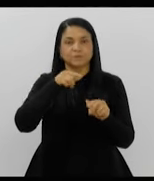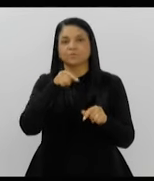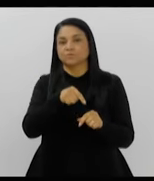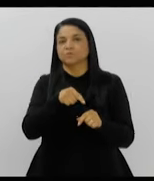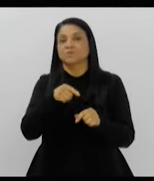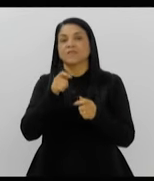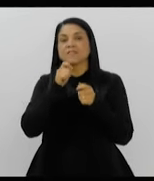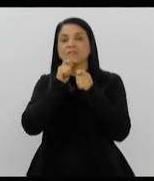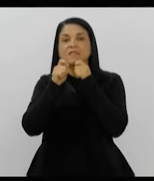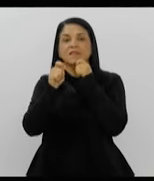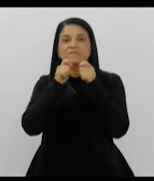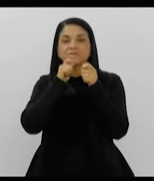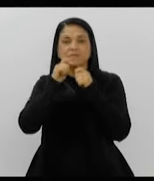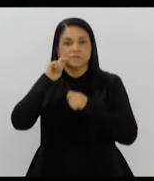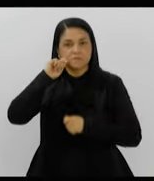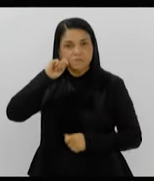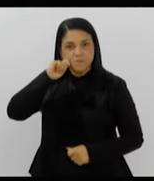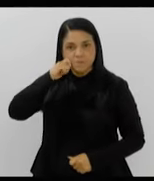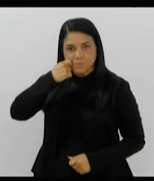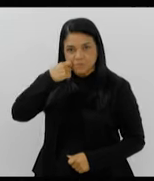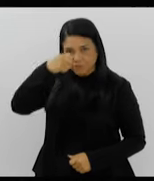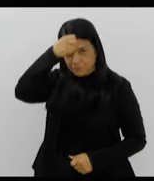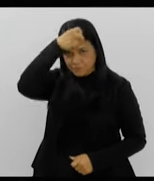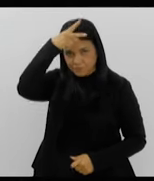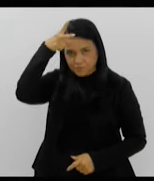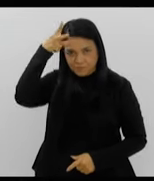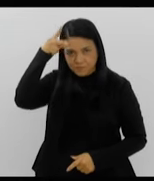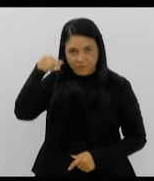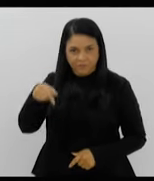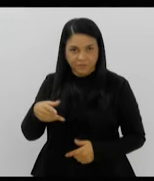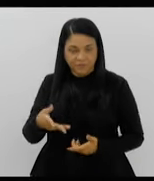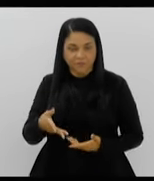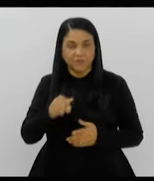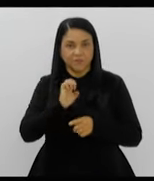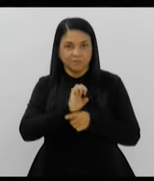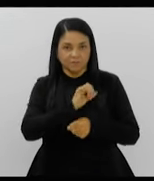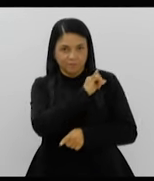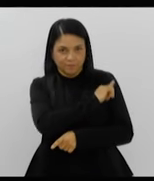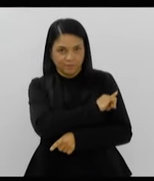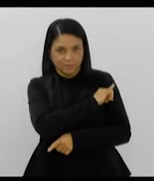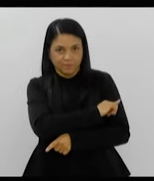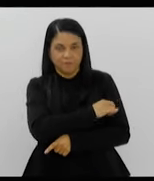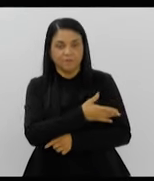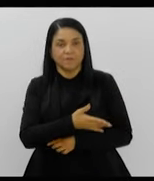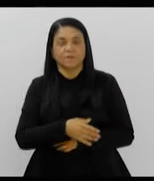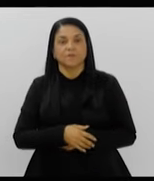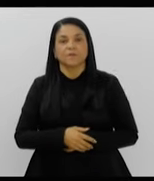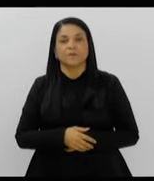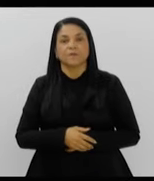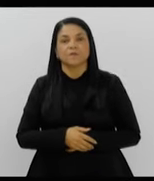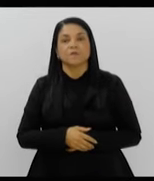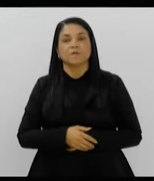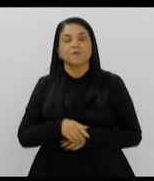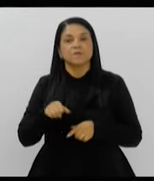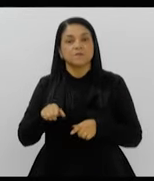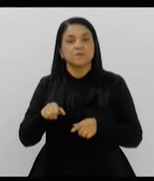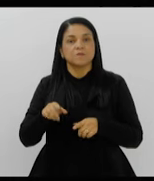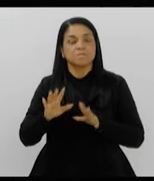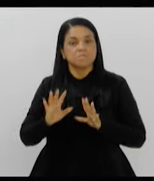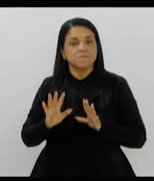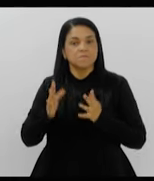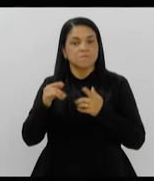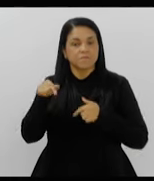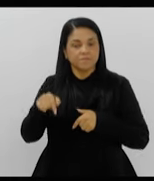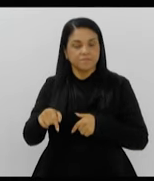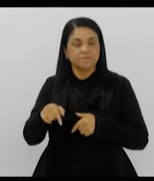dada pelo prefeito da capital, e aqui na manifestação do nobre deputado